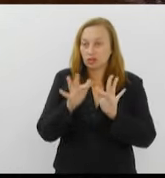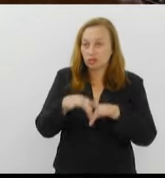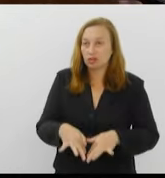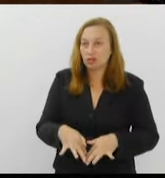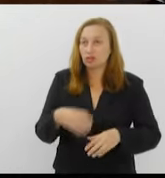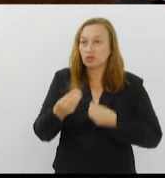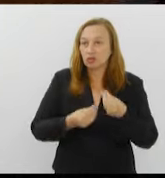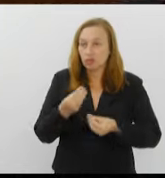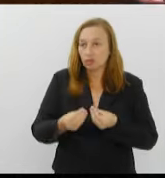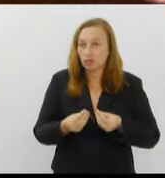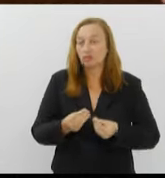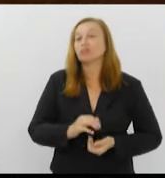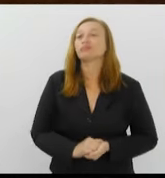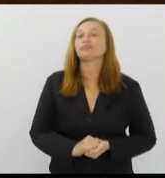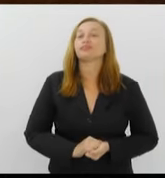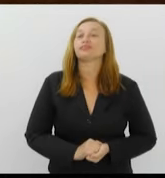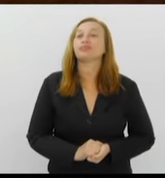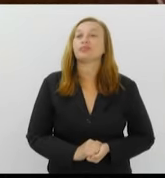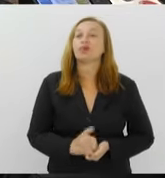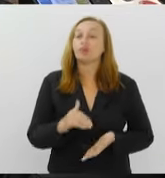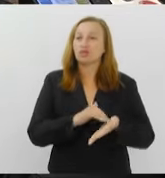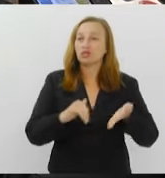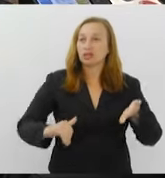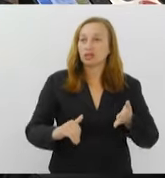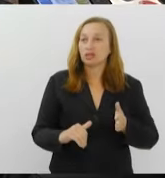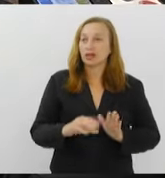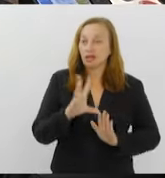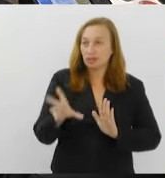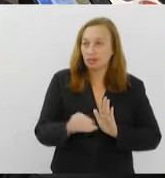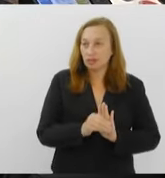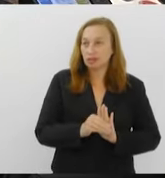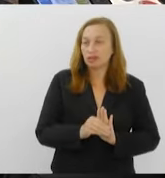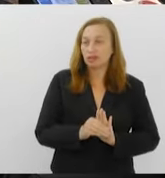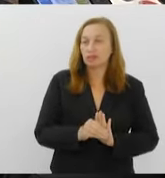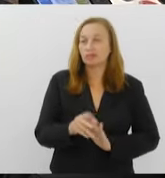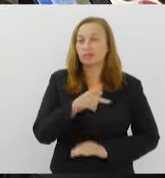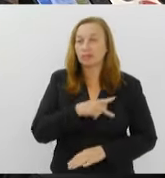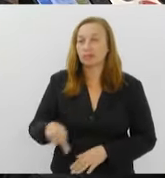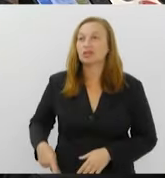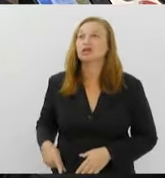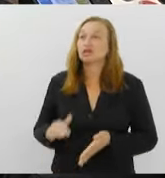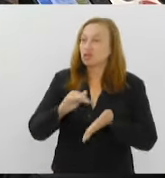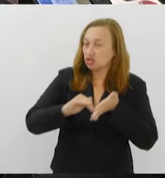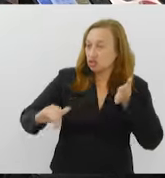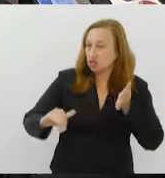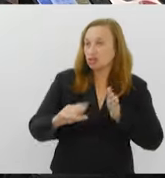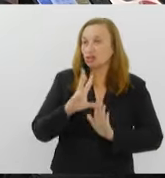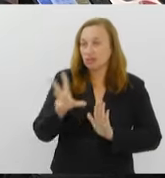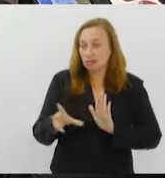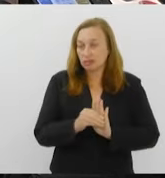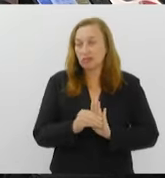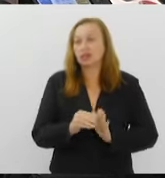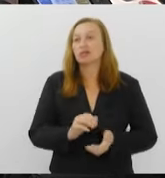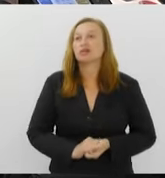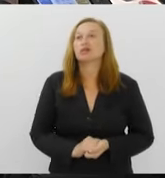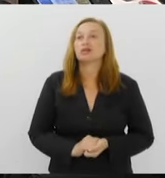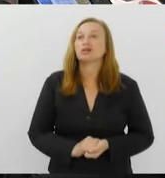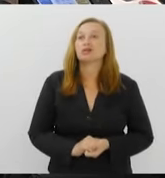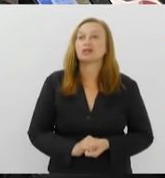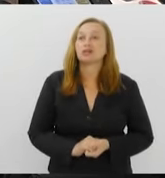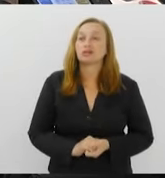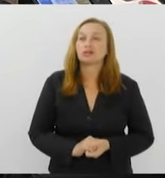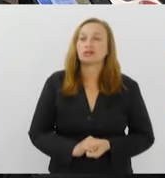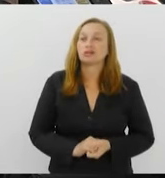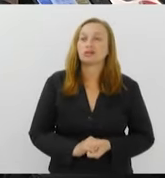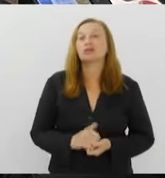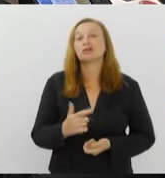como ficou. Presidente, estamos retirando a emenda, sim. Retirada as emendas. Também retirando as emendas. Então, está tudo combinado,